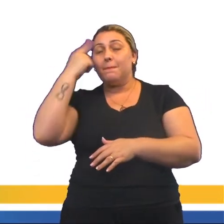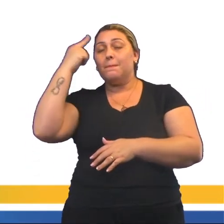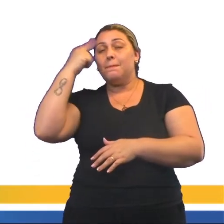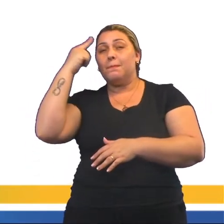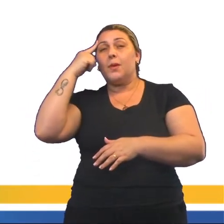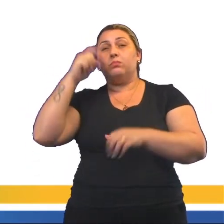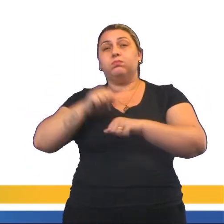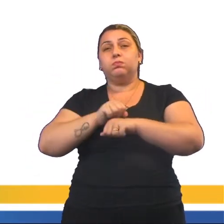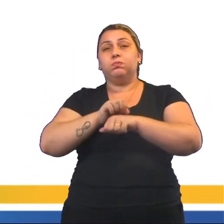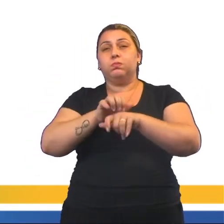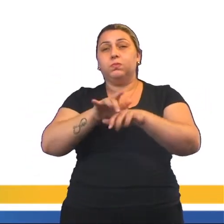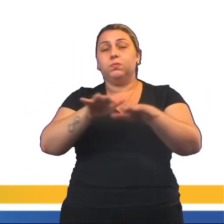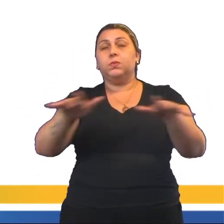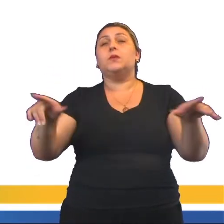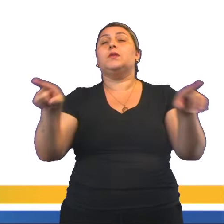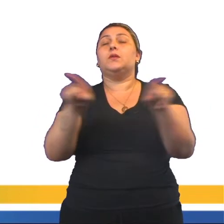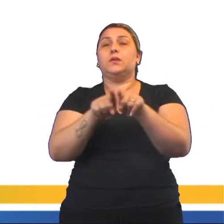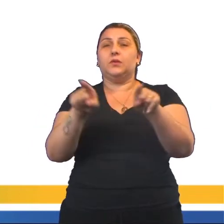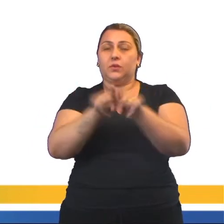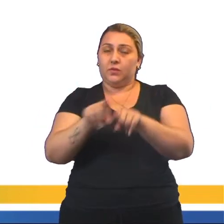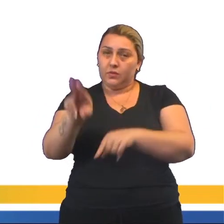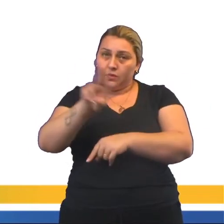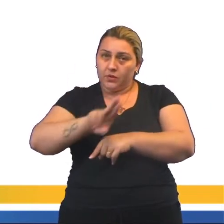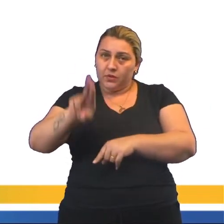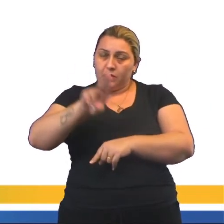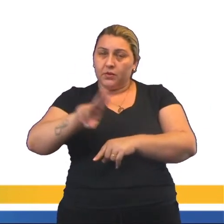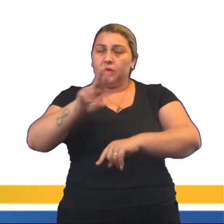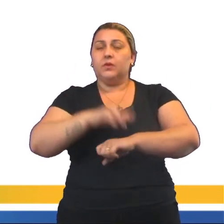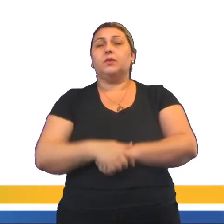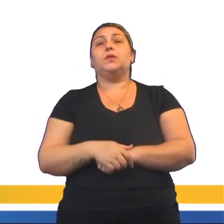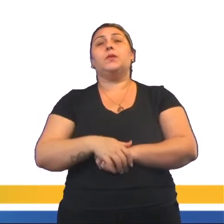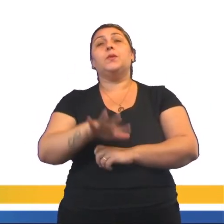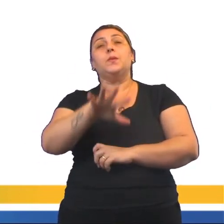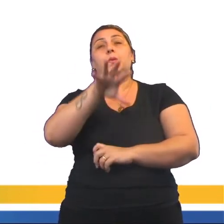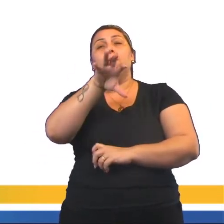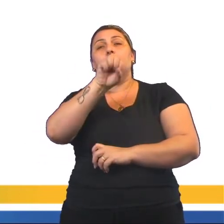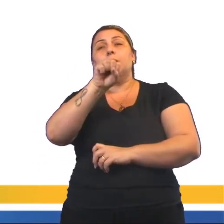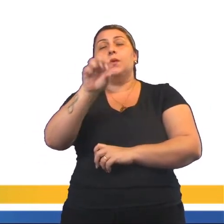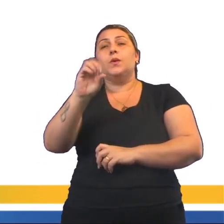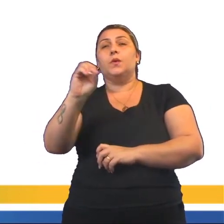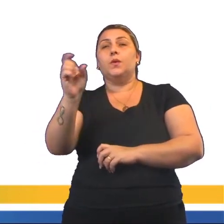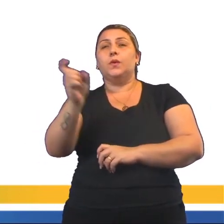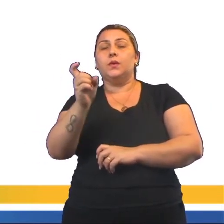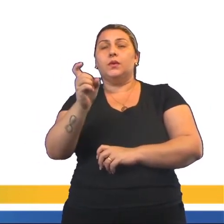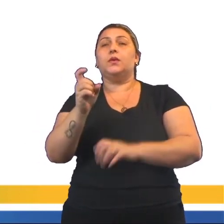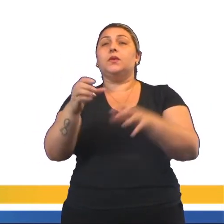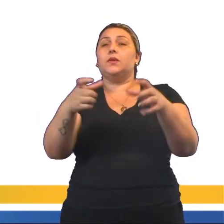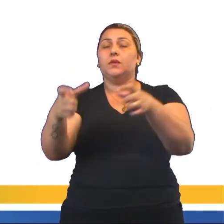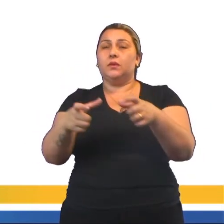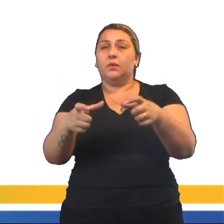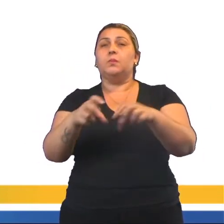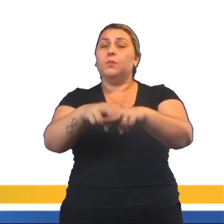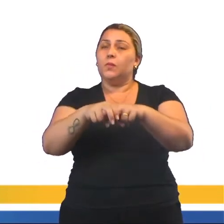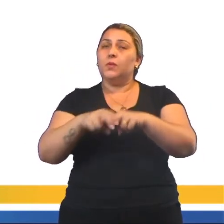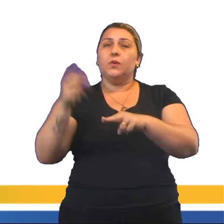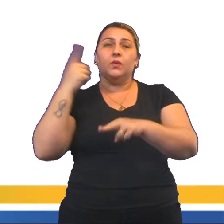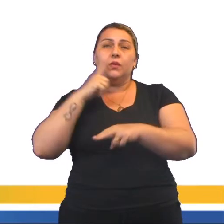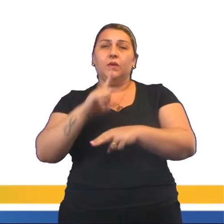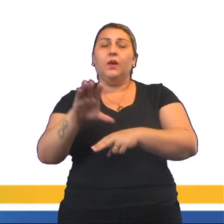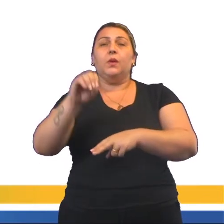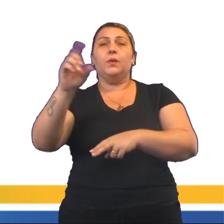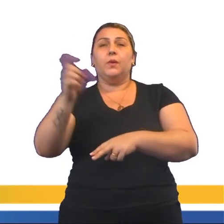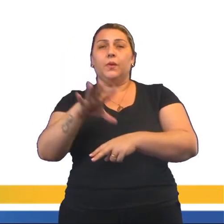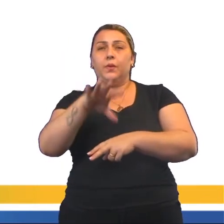elas se multiplicam, olha, então elas vão consumindo aí o oxigênio de toda a área. Por isso, quando ela consegue consumir